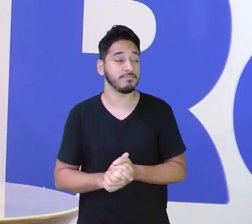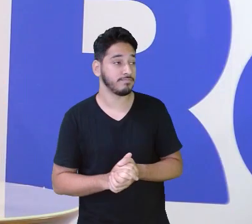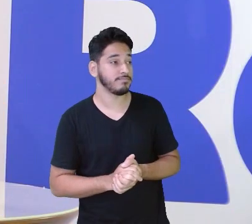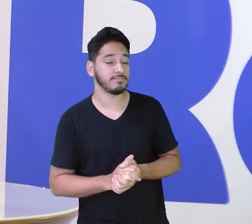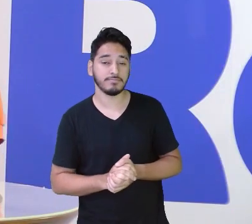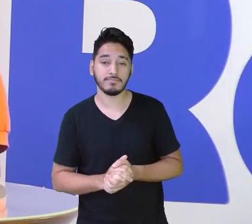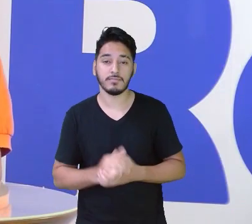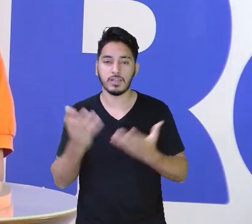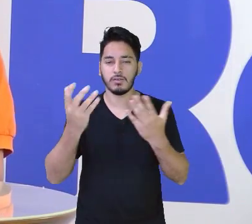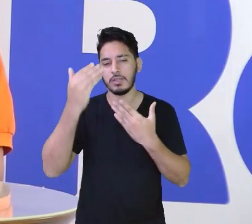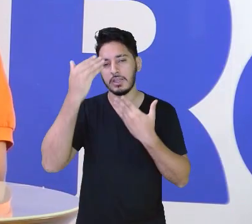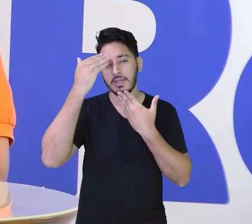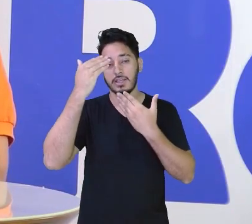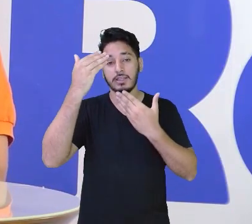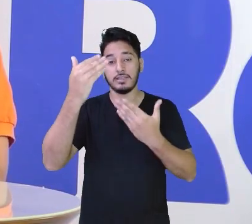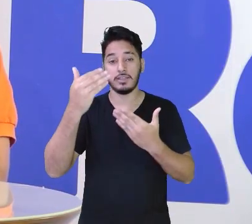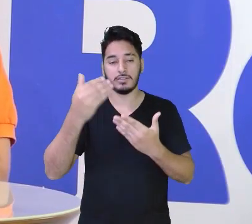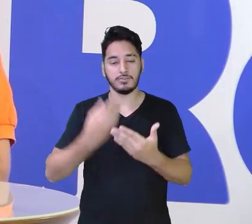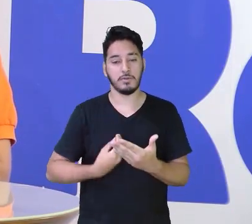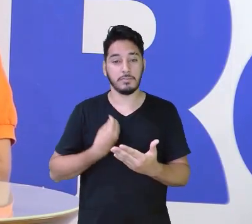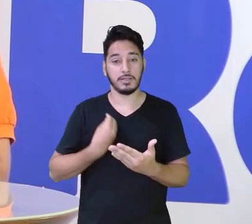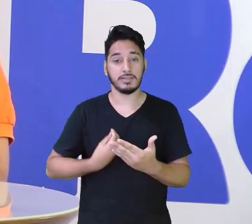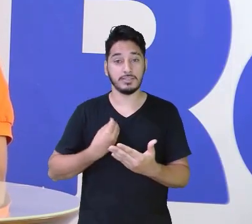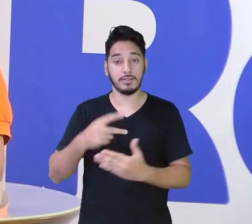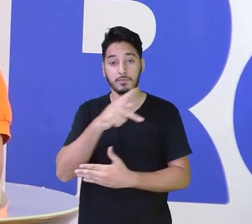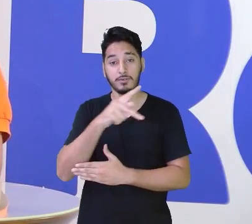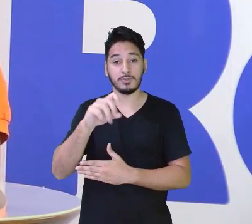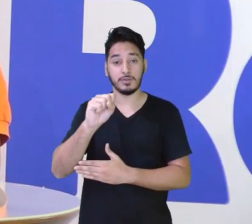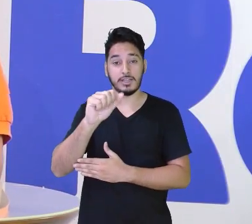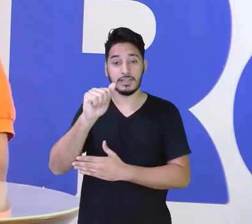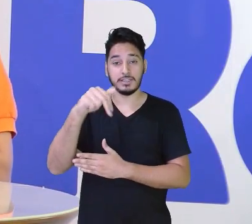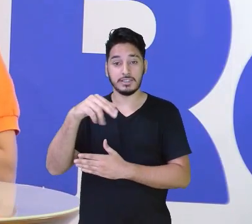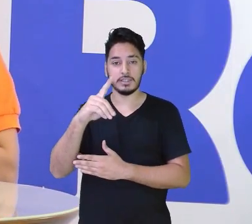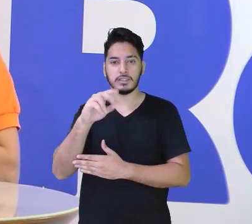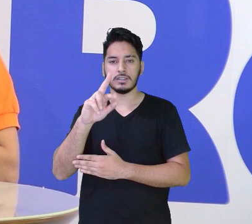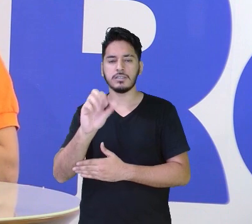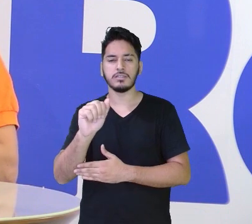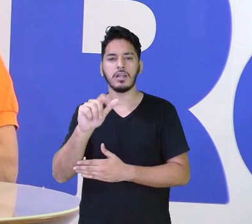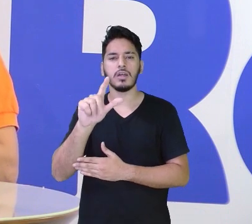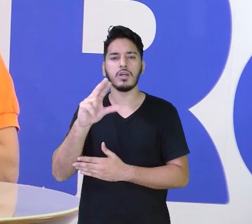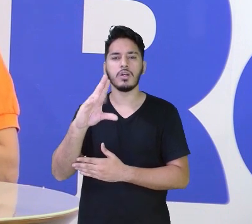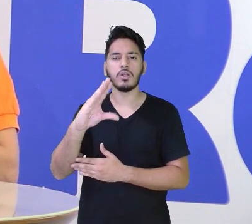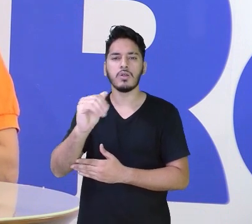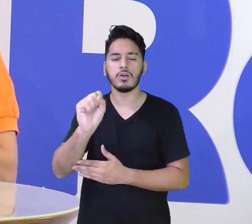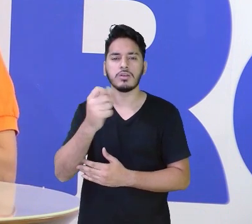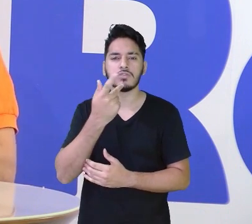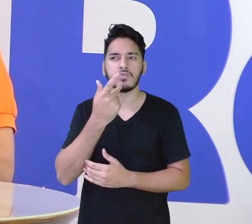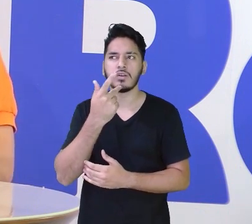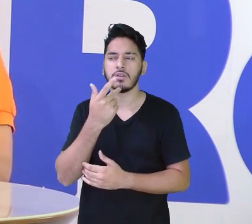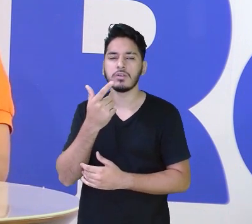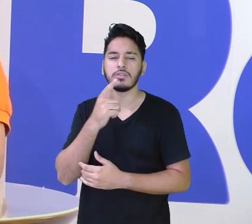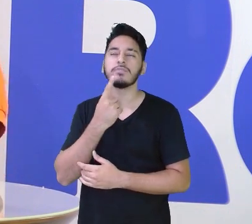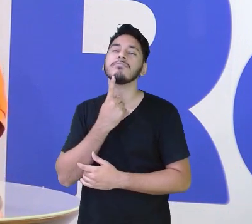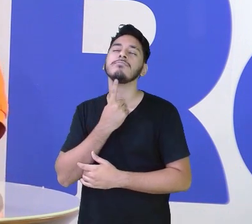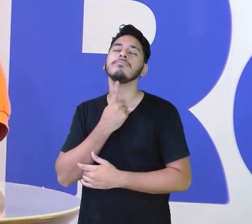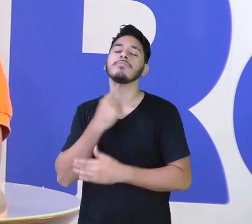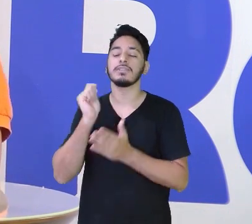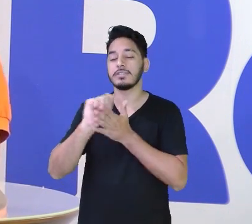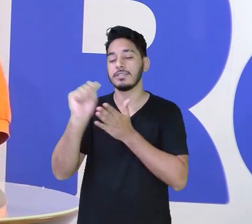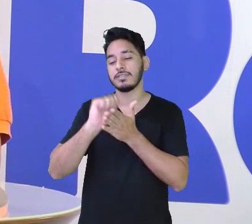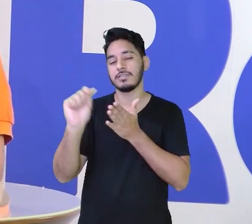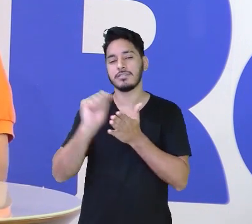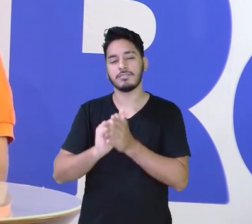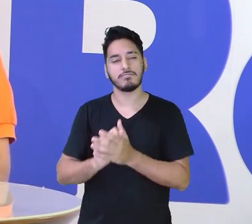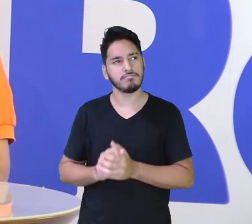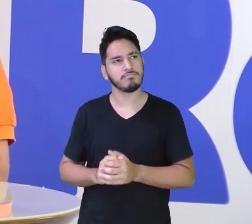aí. Eu quem agradeço a presença da professora Sandra. E Lucas está dizendo que deu até vontade de escrever.